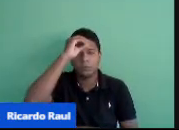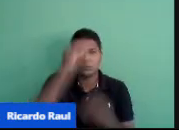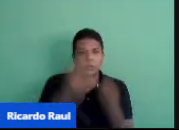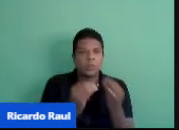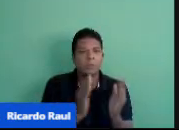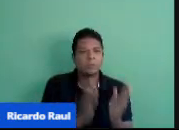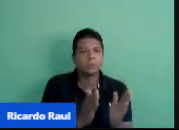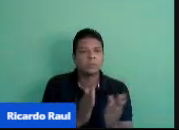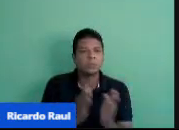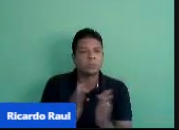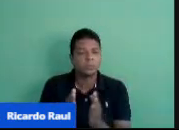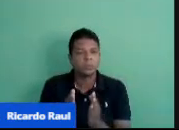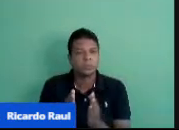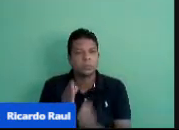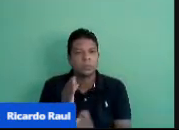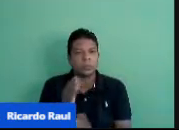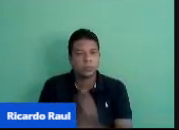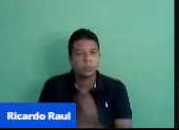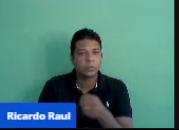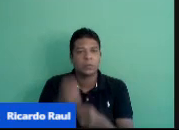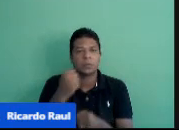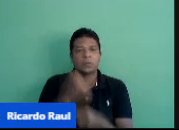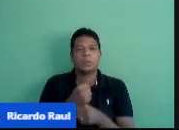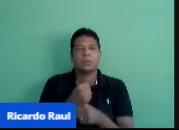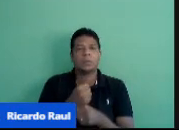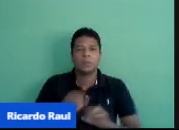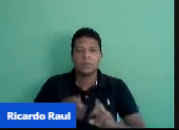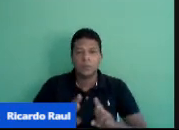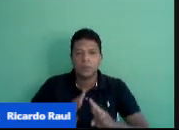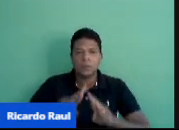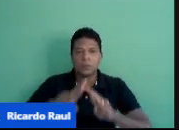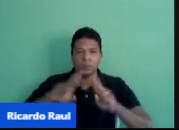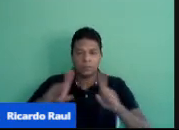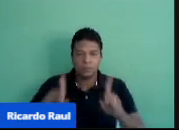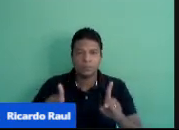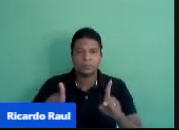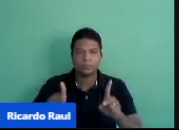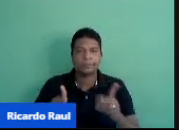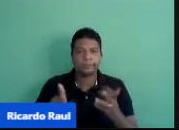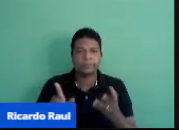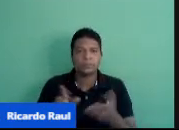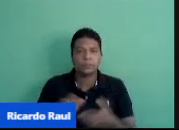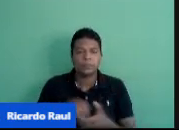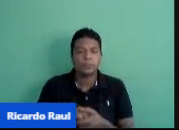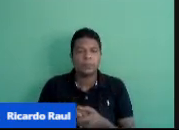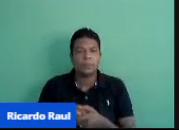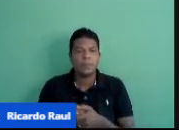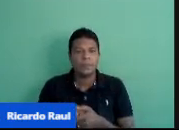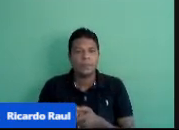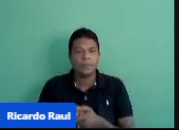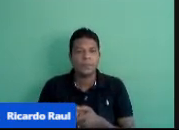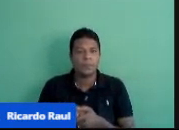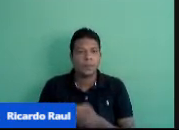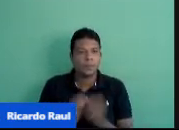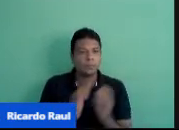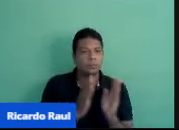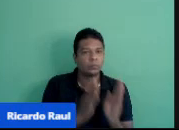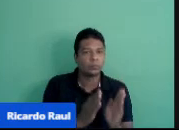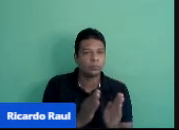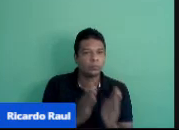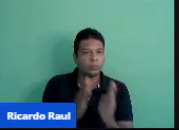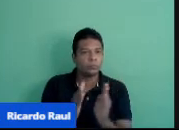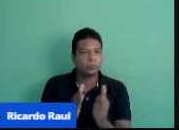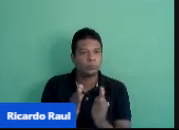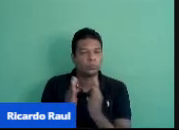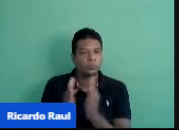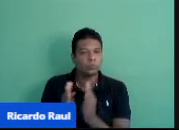ano passado o caderno era produzido de forma diferente, então a gente trabalhou, sim, provavelmente com sequência, mas, assim, foi de